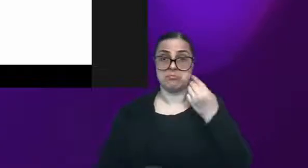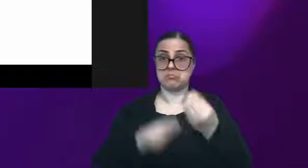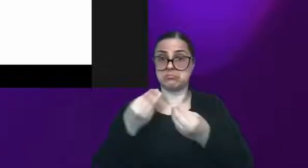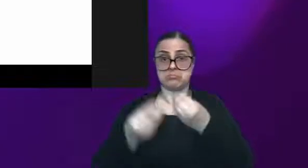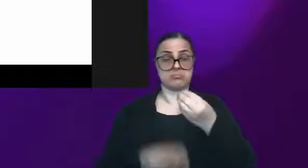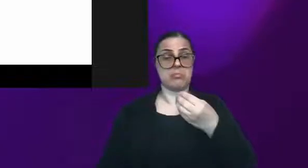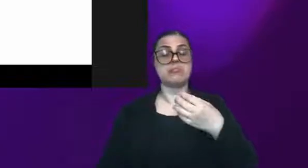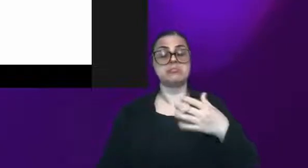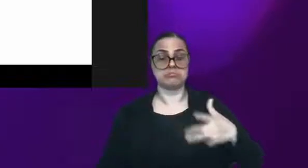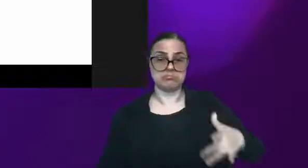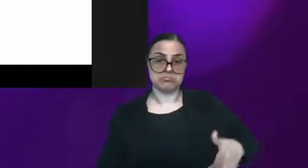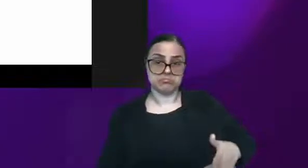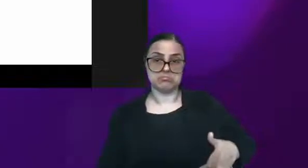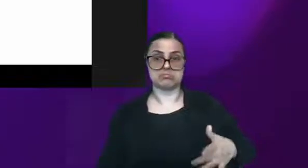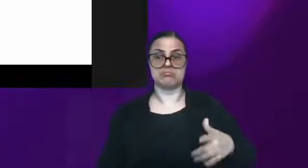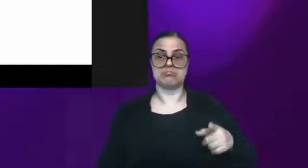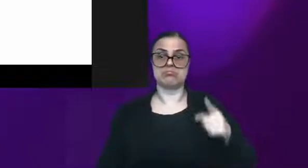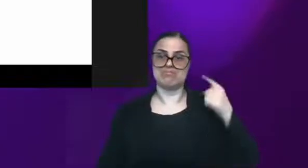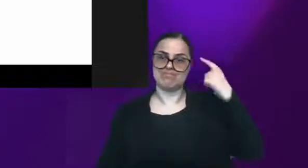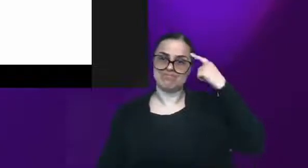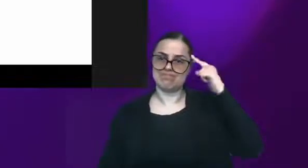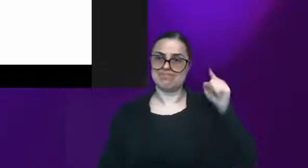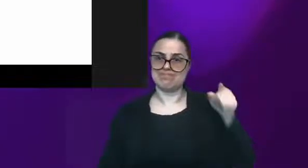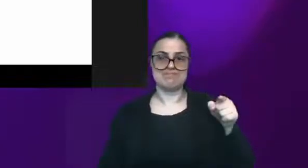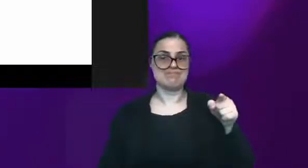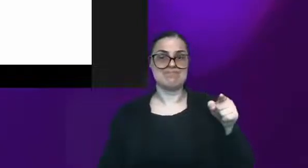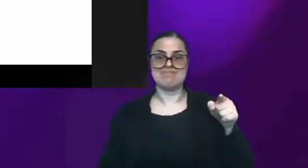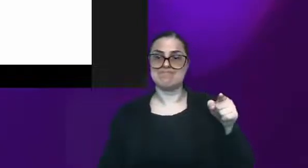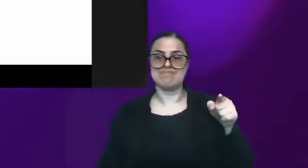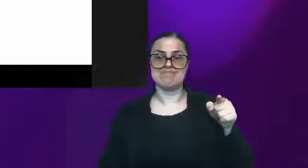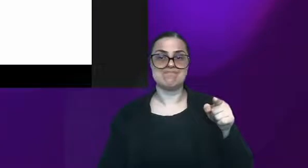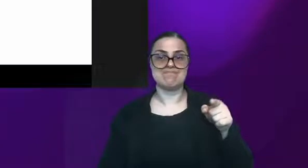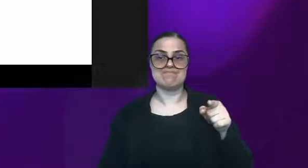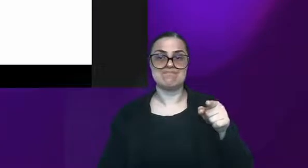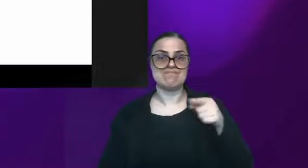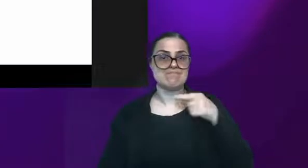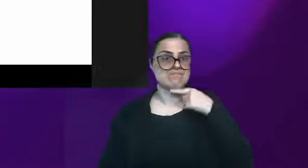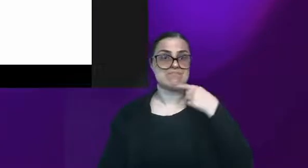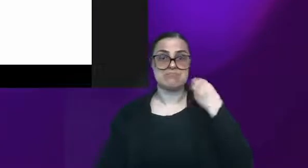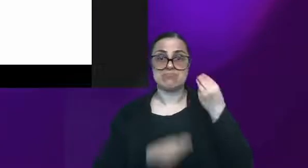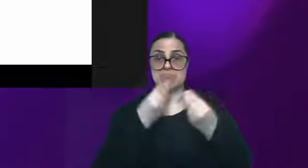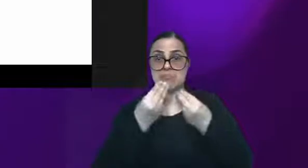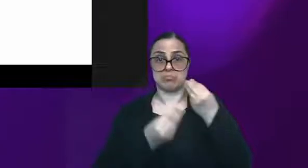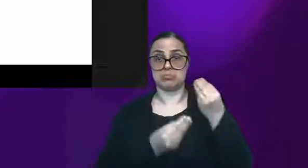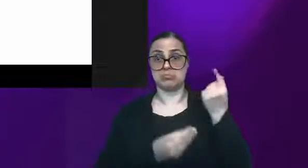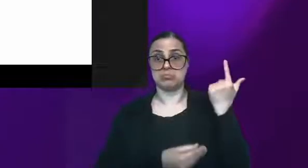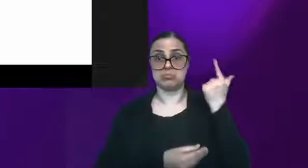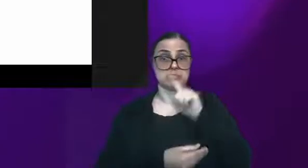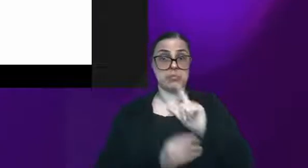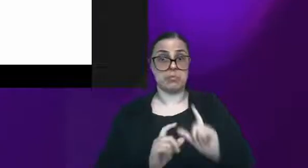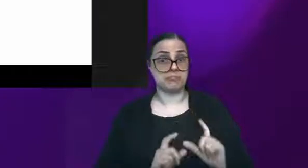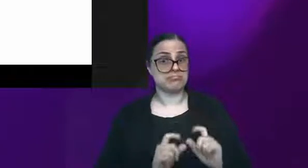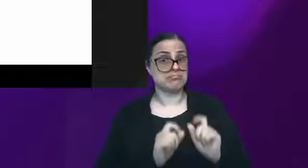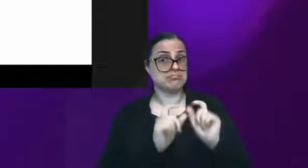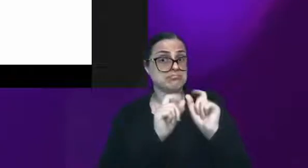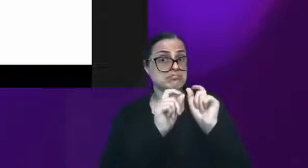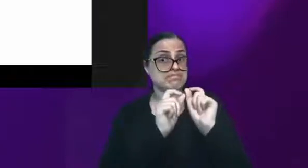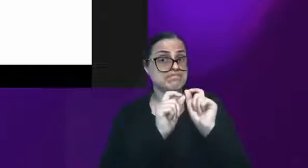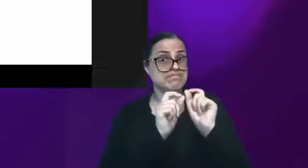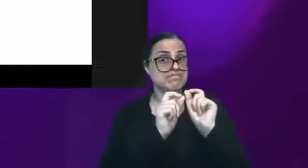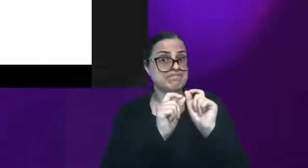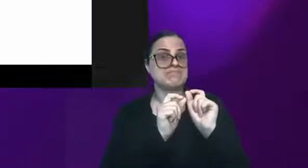doente que não era considerado ressecável por estes critérios. Foi confirmado